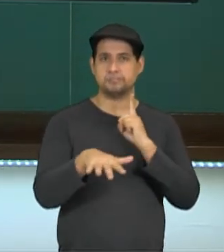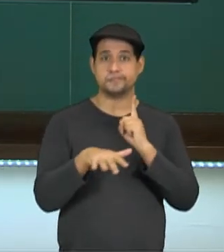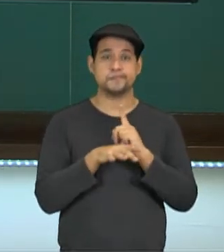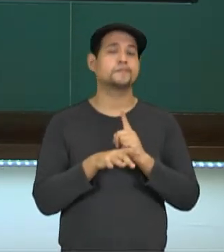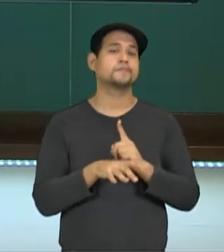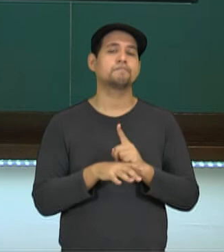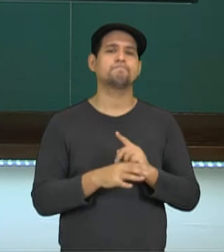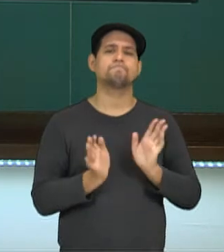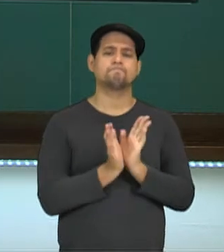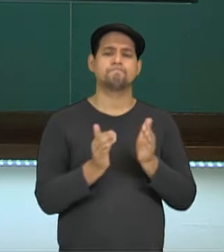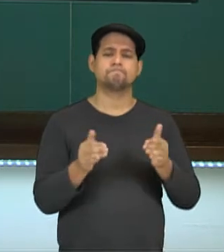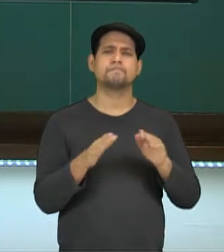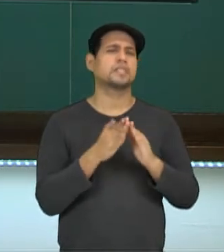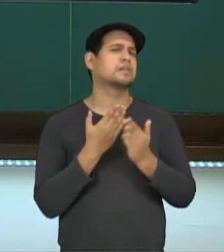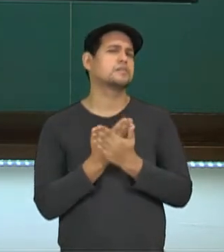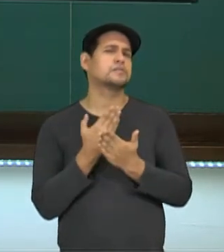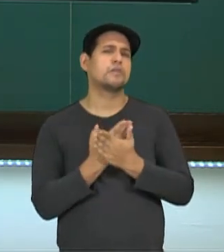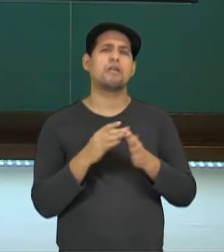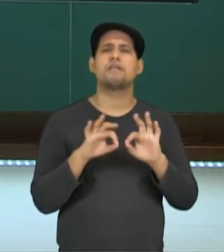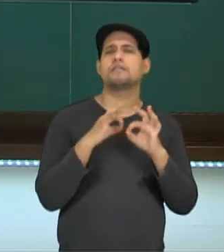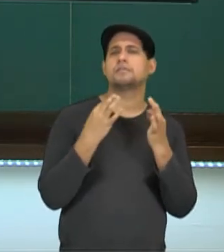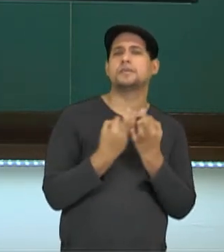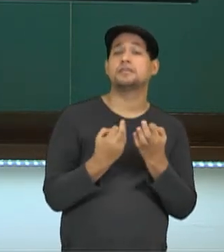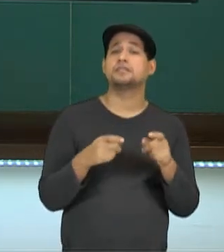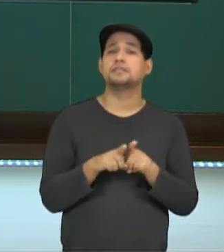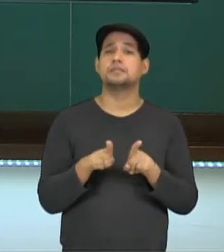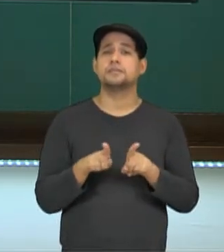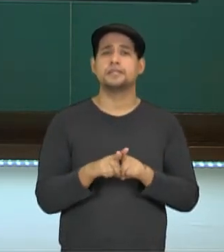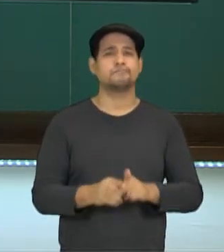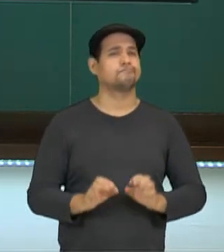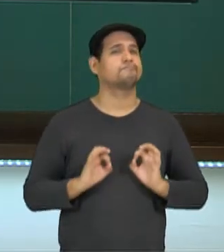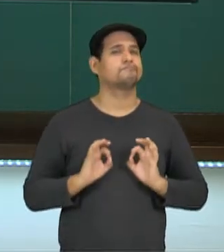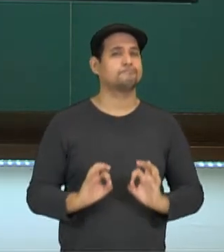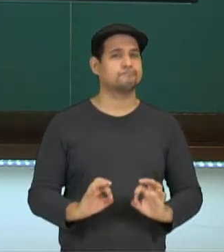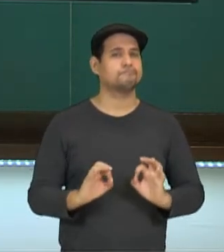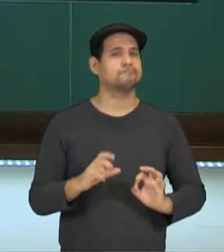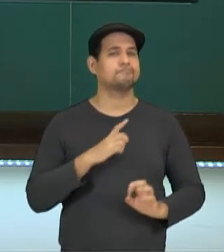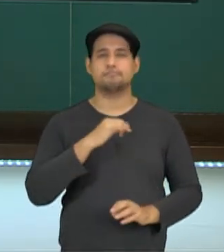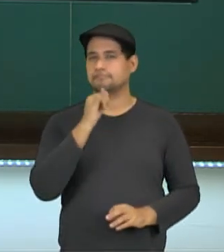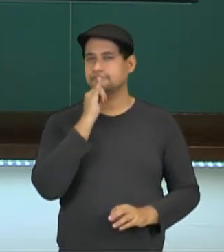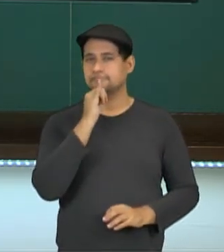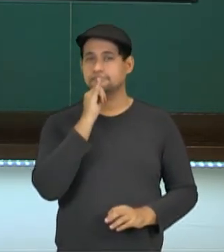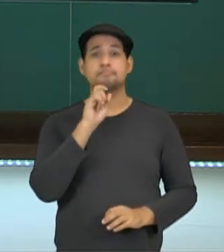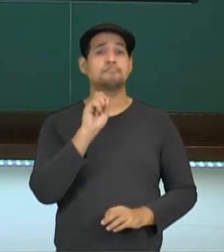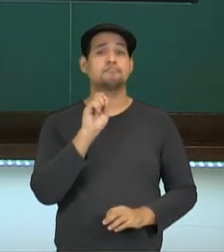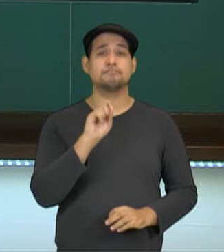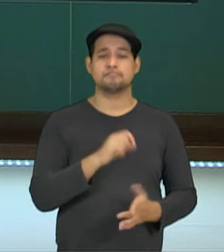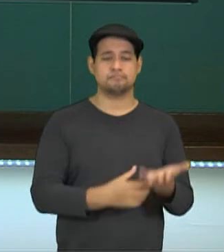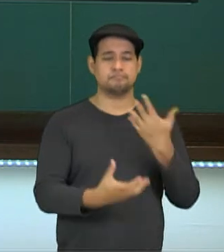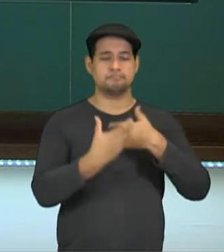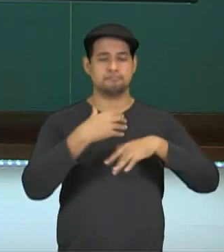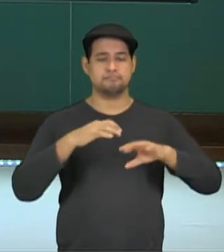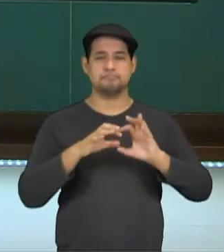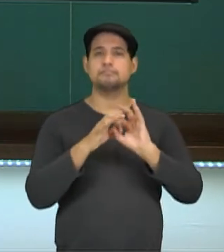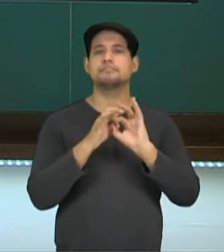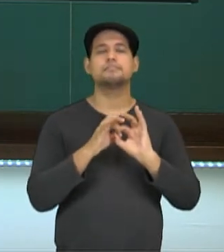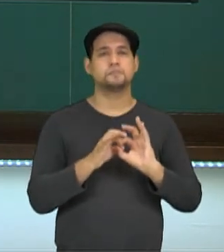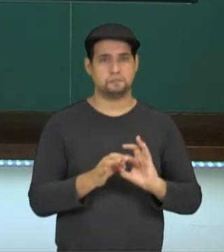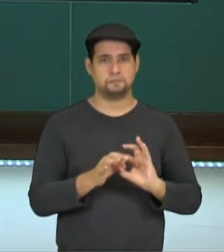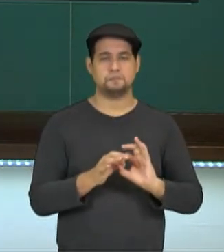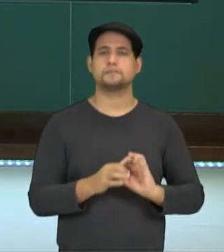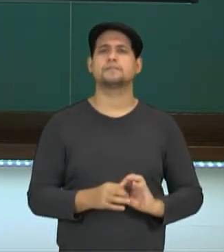sua comunidade, na sua escola, na sua família, né, com certeza você tem exemplos de resiliência, de